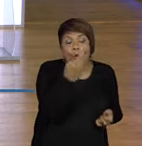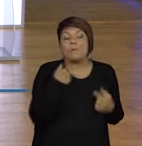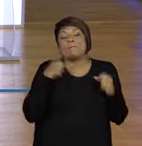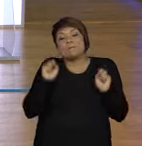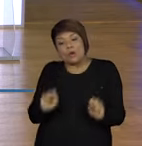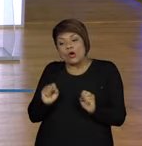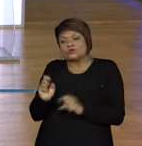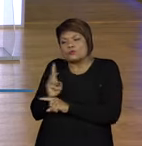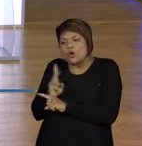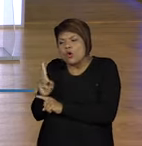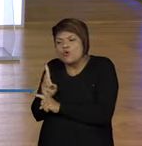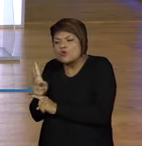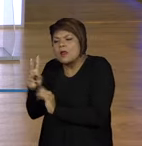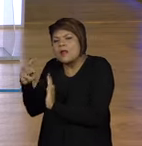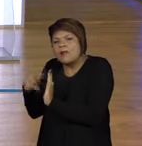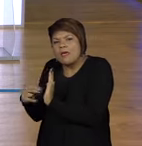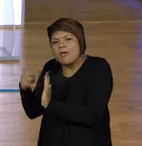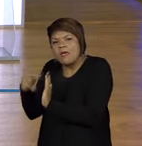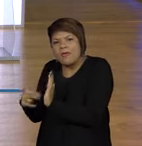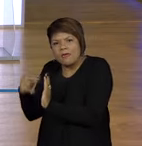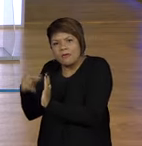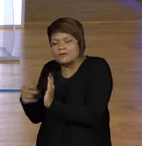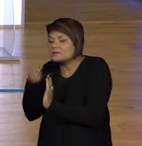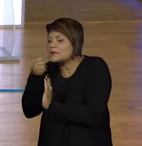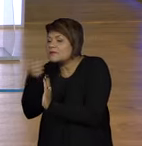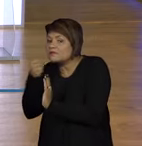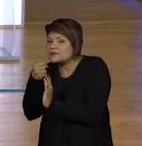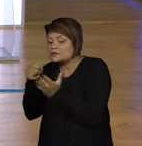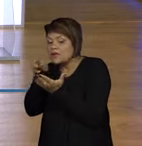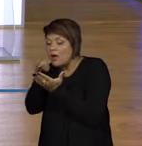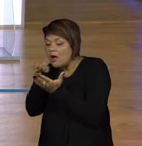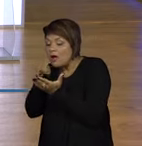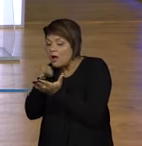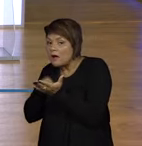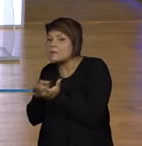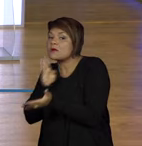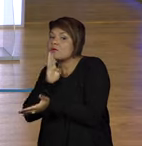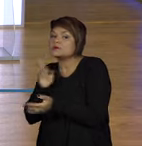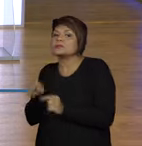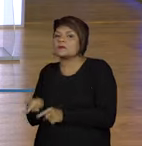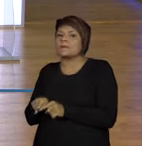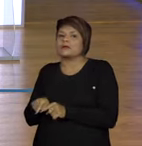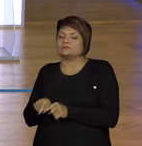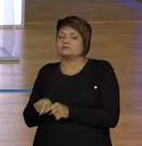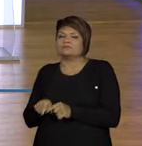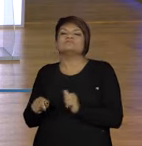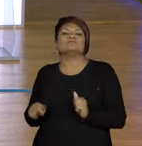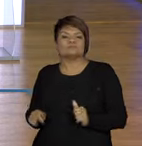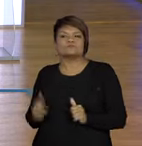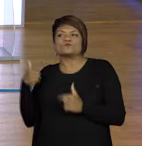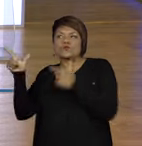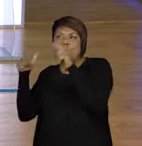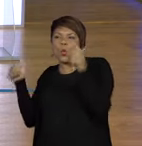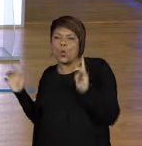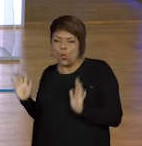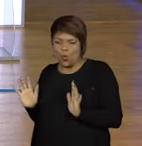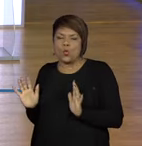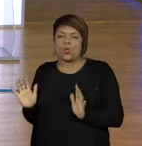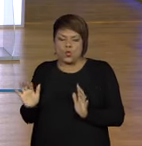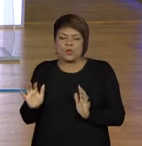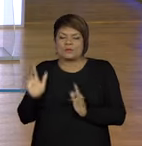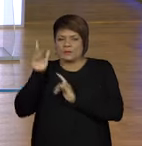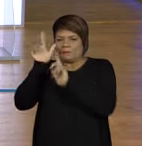posso procurar ler textos de entrevistas para conhecer mais sobre uma pessoa, sobre o assunto que